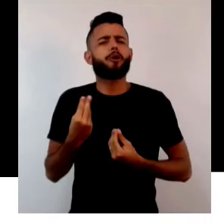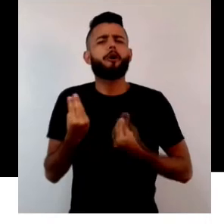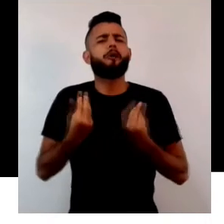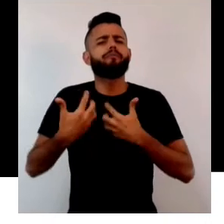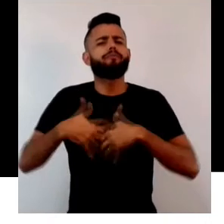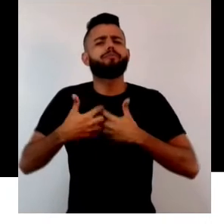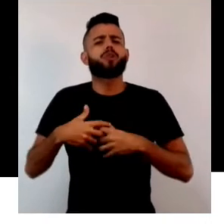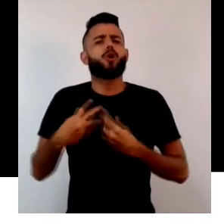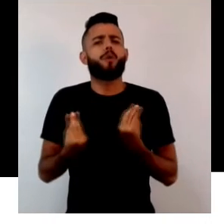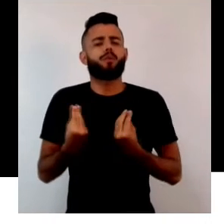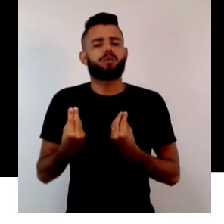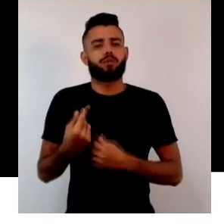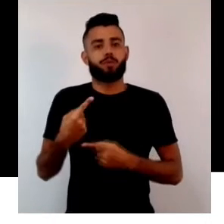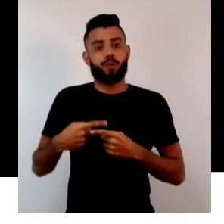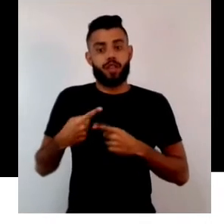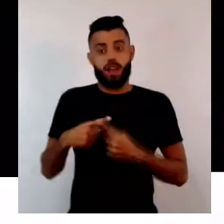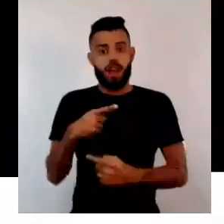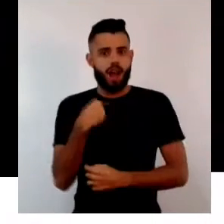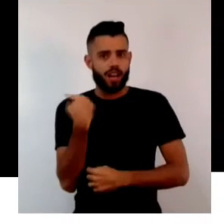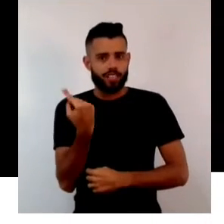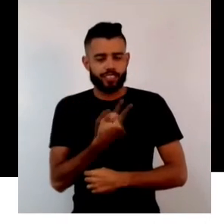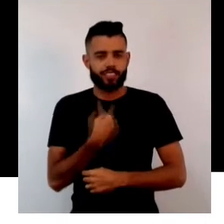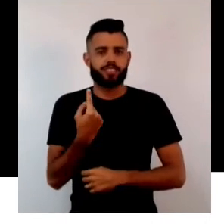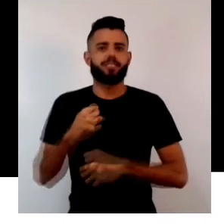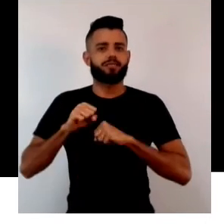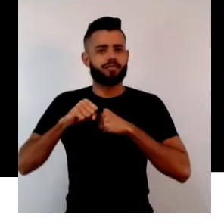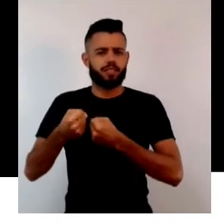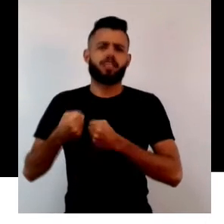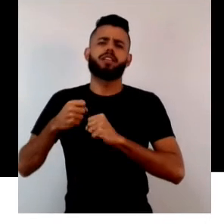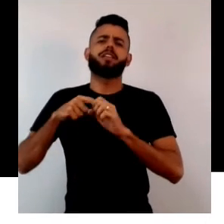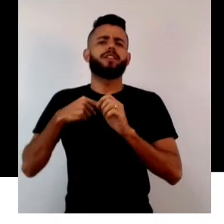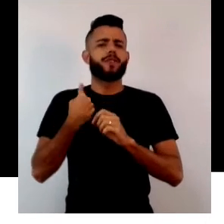que fazemos ciência também, fazemos pesquisa